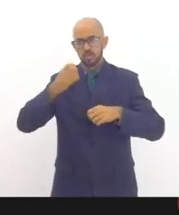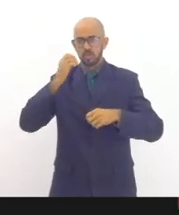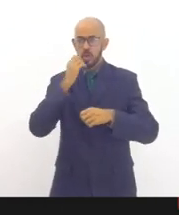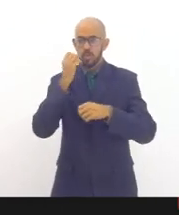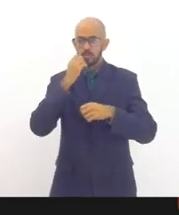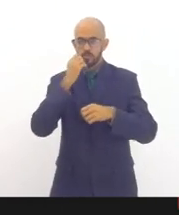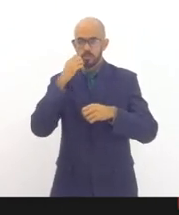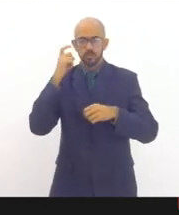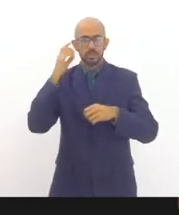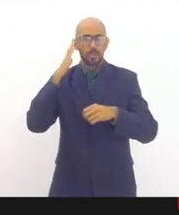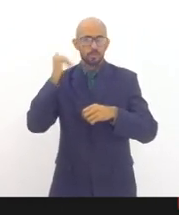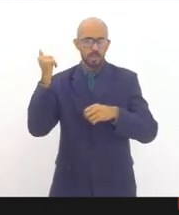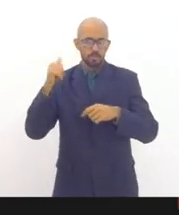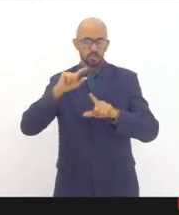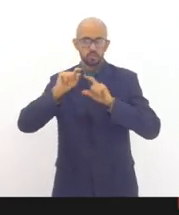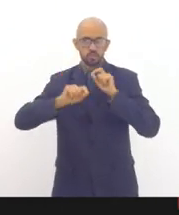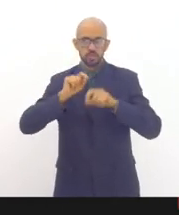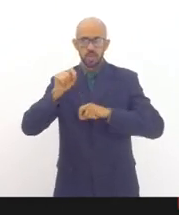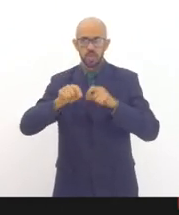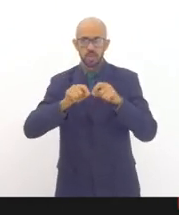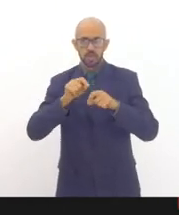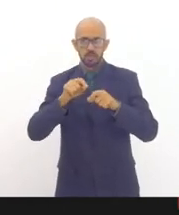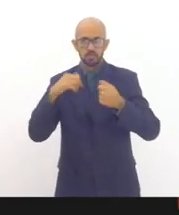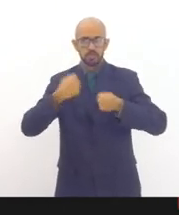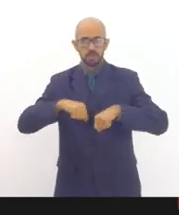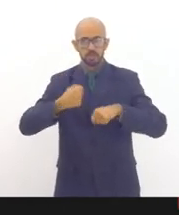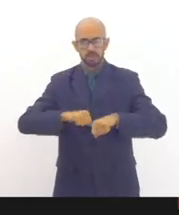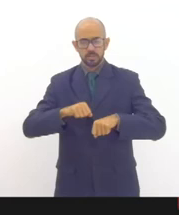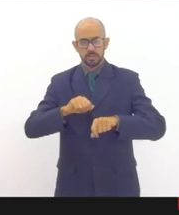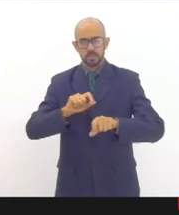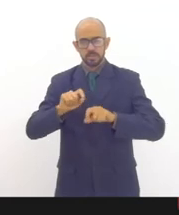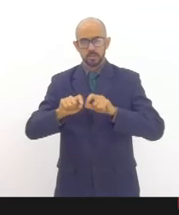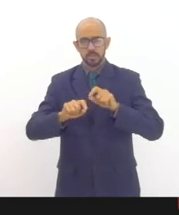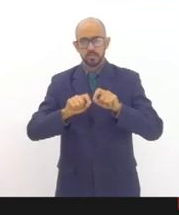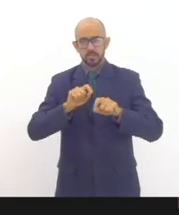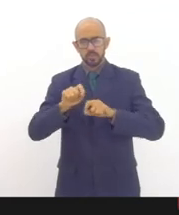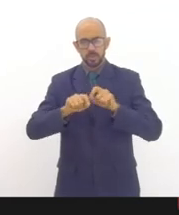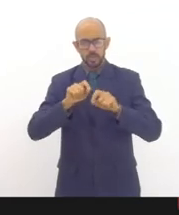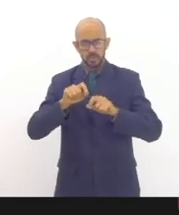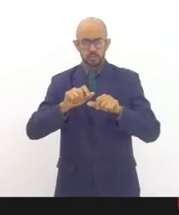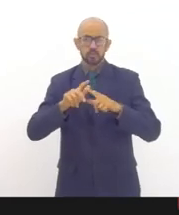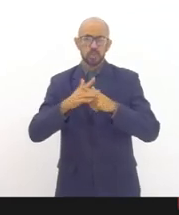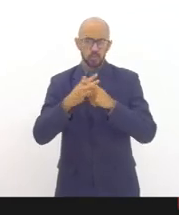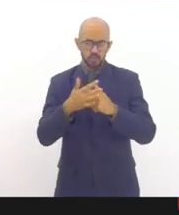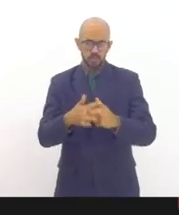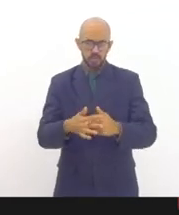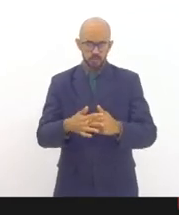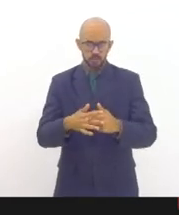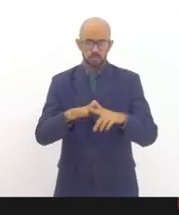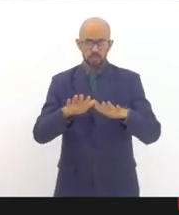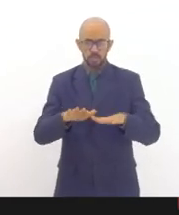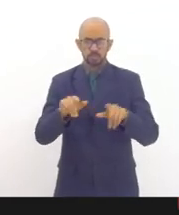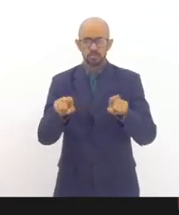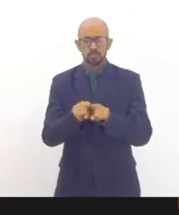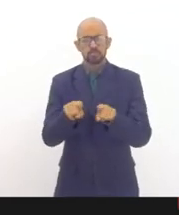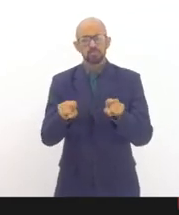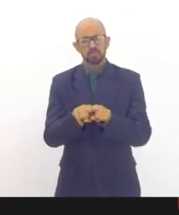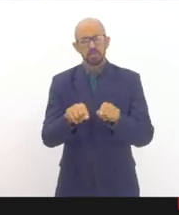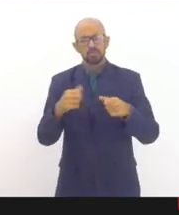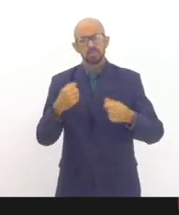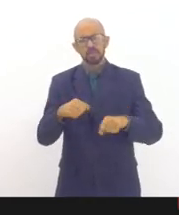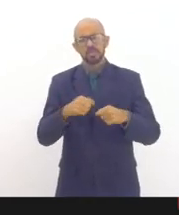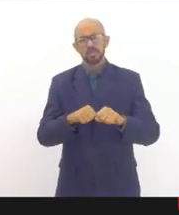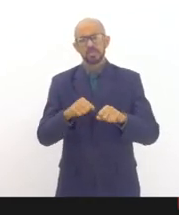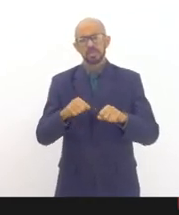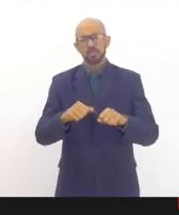consciência, sabemos que o ensino médio precisa de reformulação, mas precisa de uma reformulação de